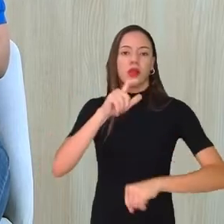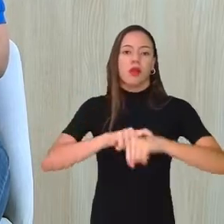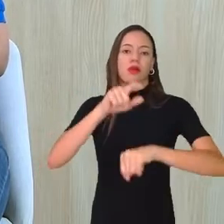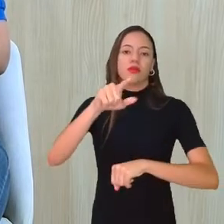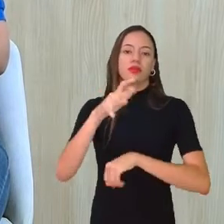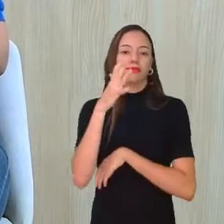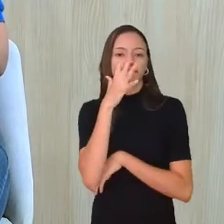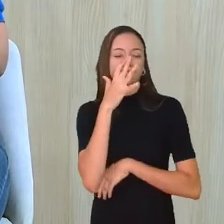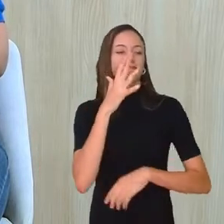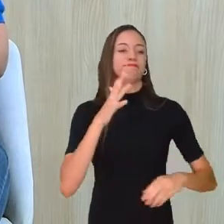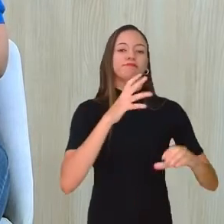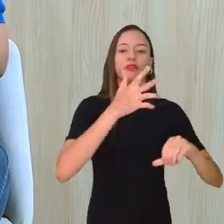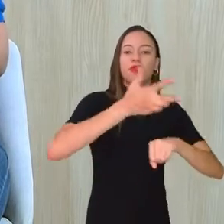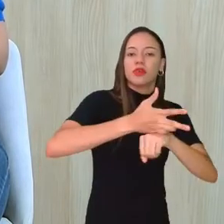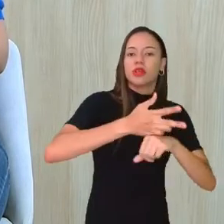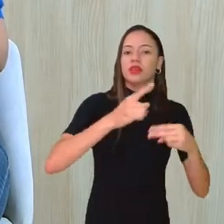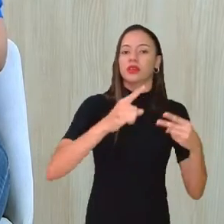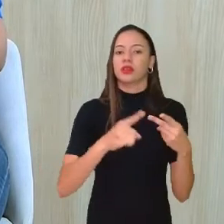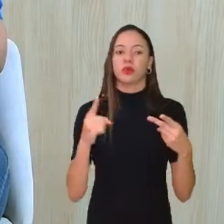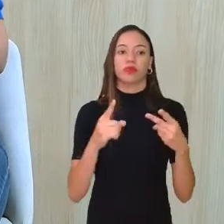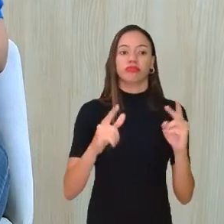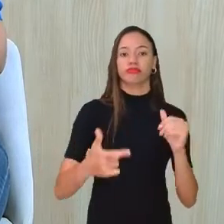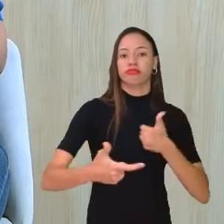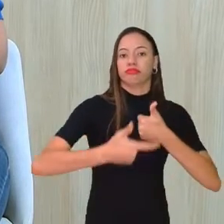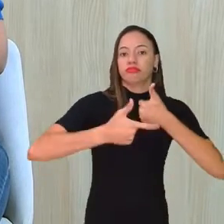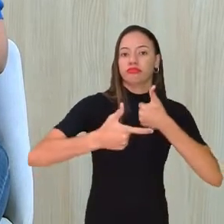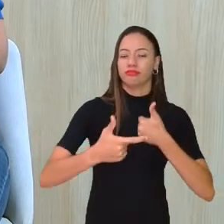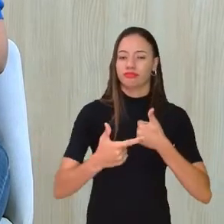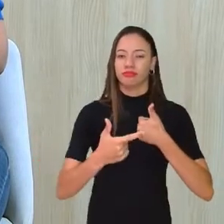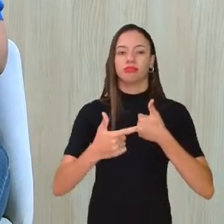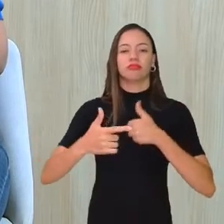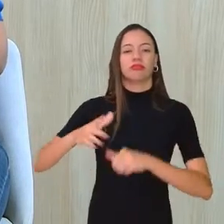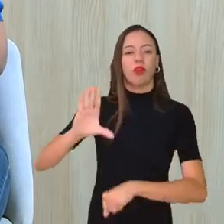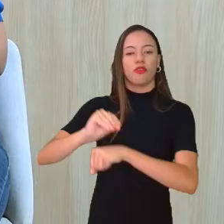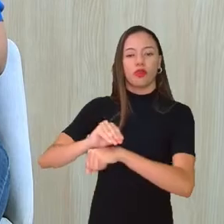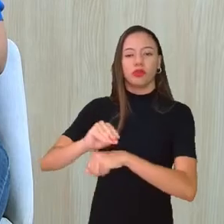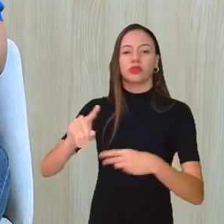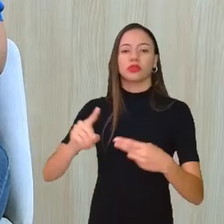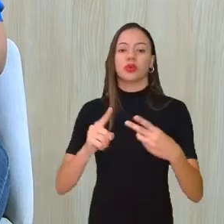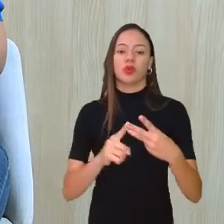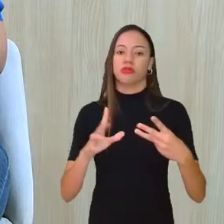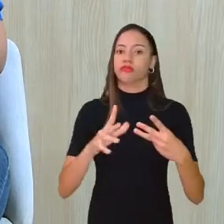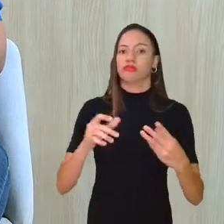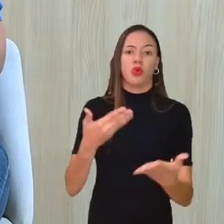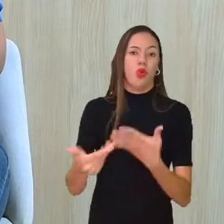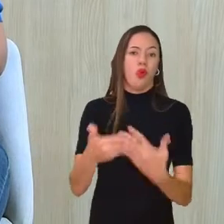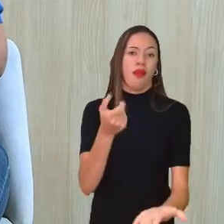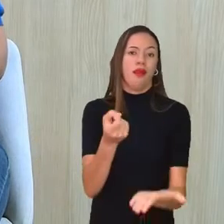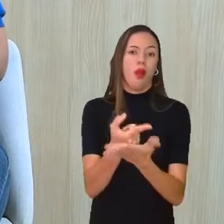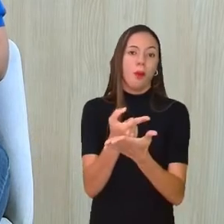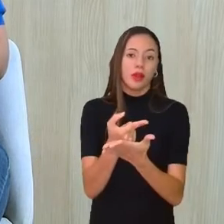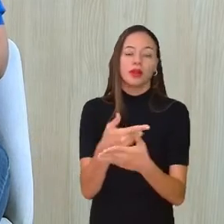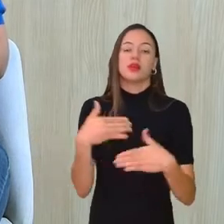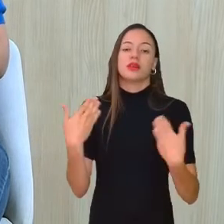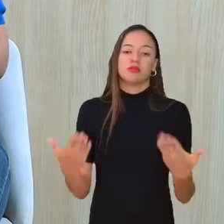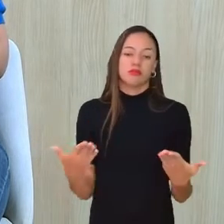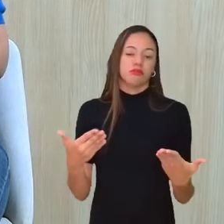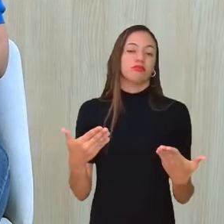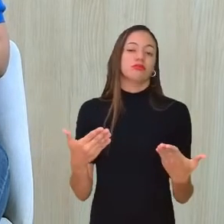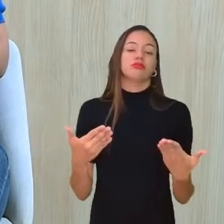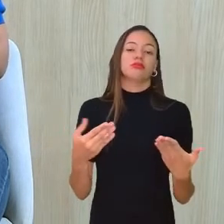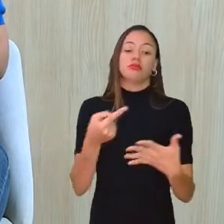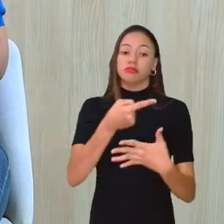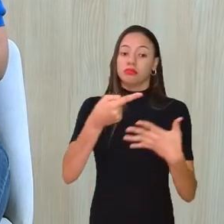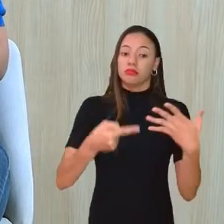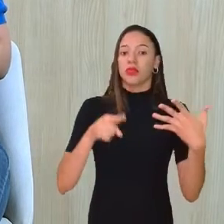vídeo, a que você curte uma foto, quando você faz um tipo de compra. Então, dependendo disso daí,